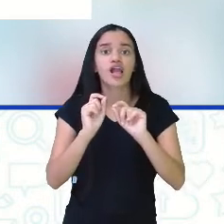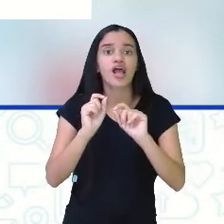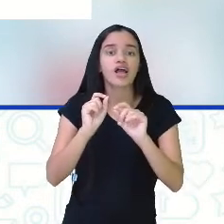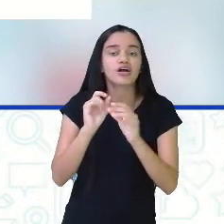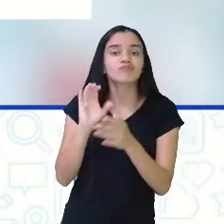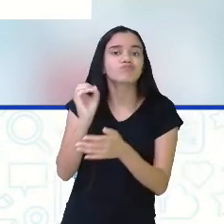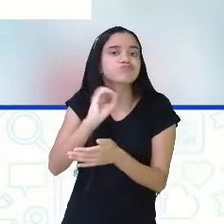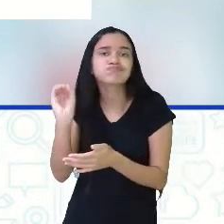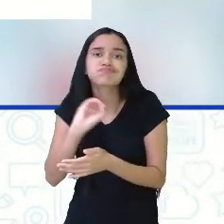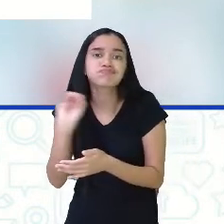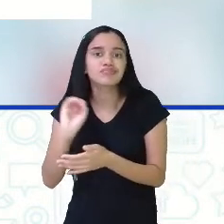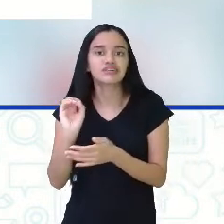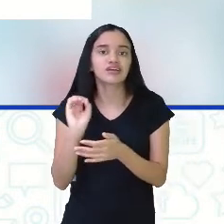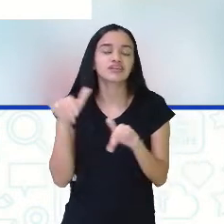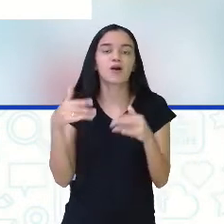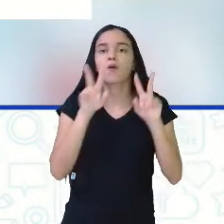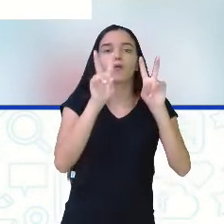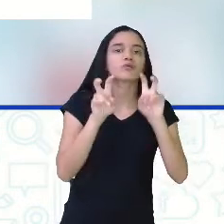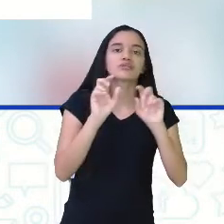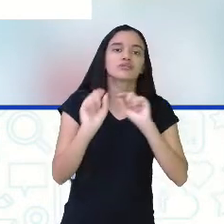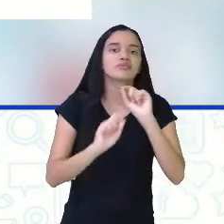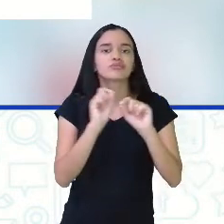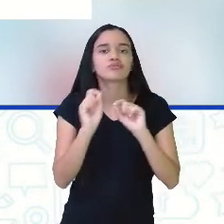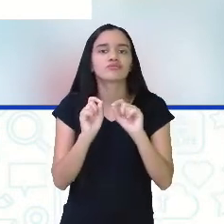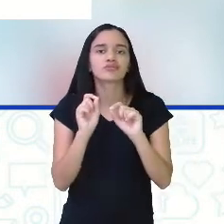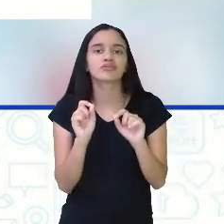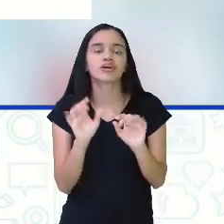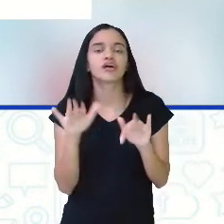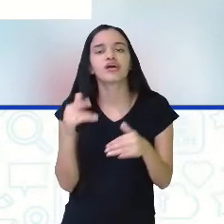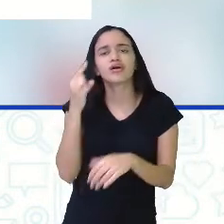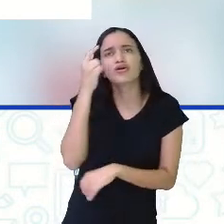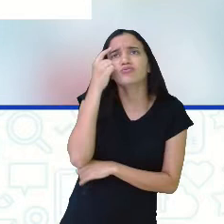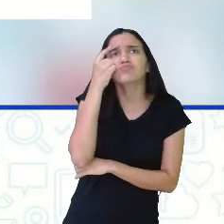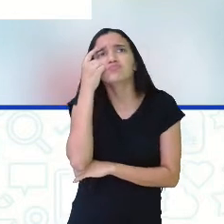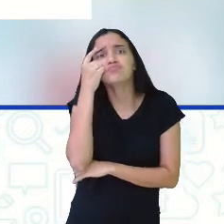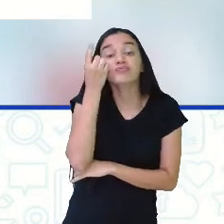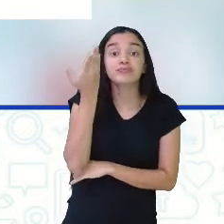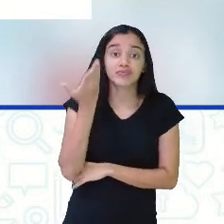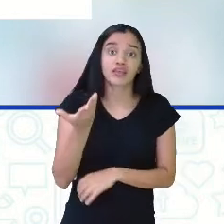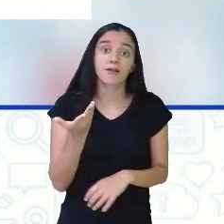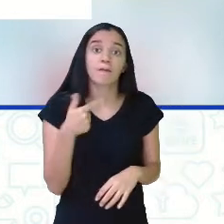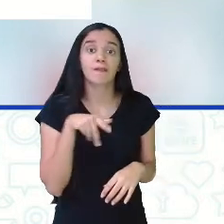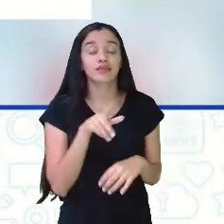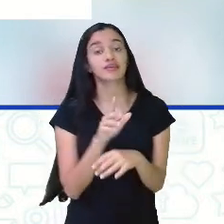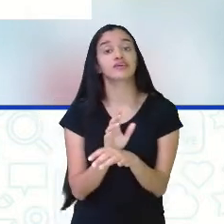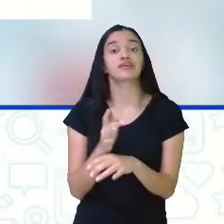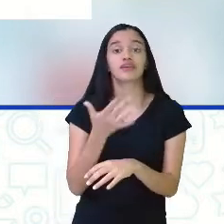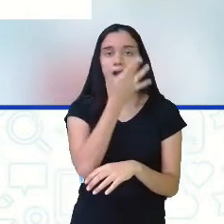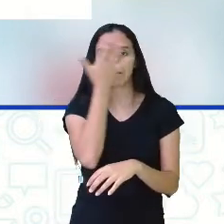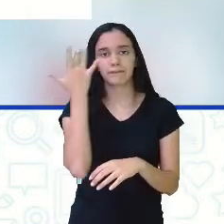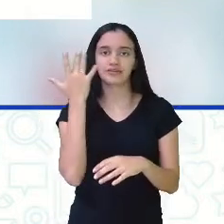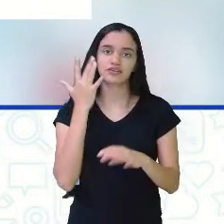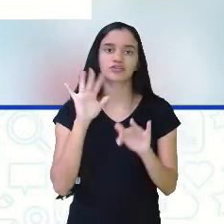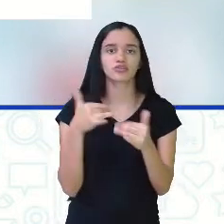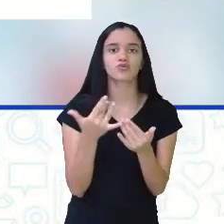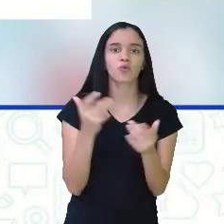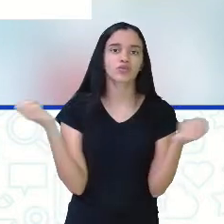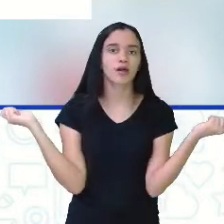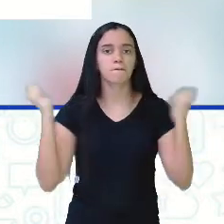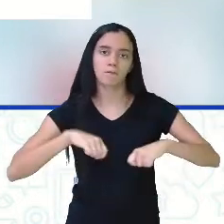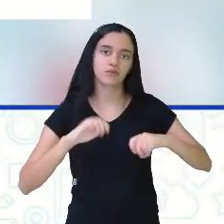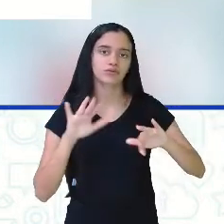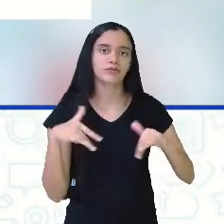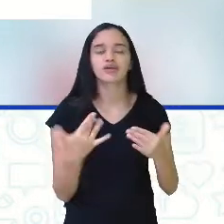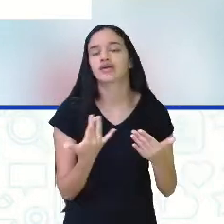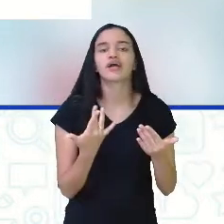relação com o título? Indecisão. A indecisão foi tamanha que o eu lírico ficou tão perdido, com tantas possibilidades,